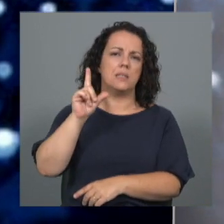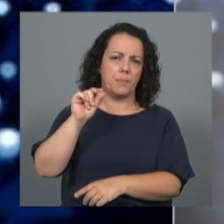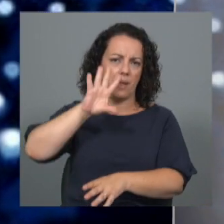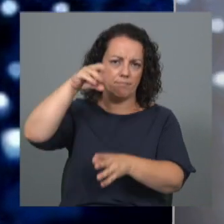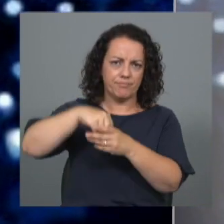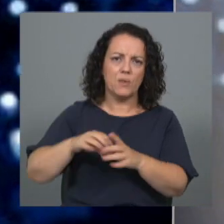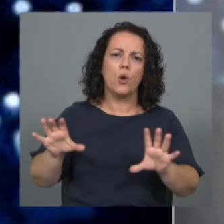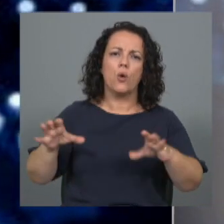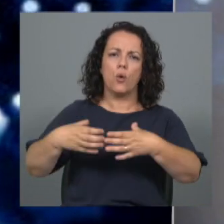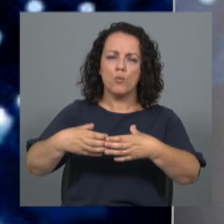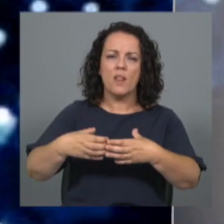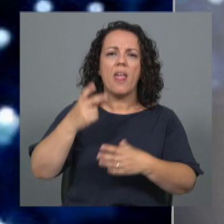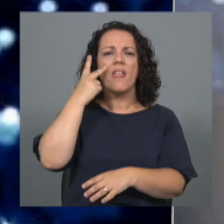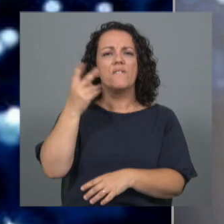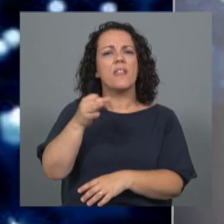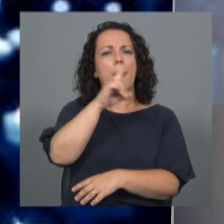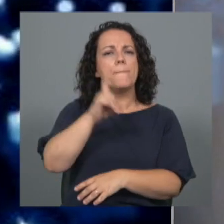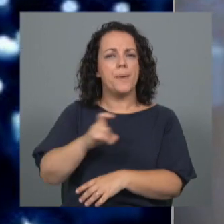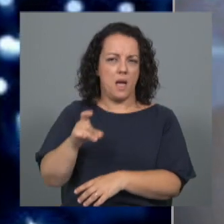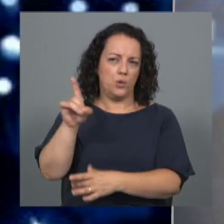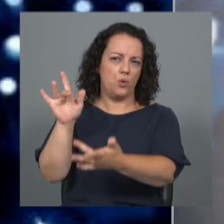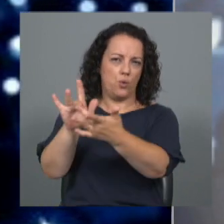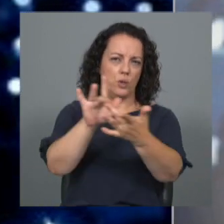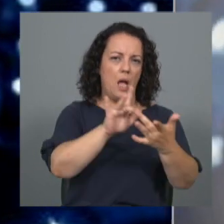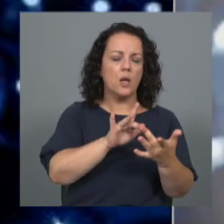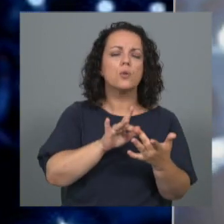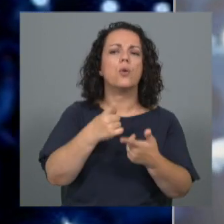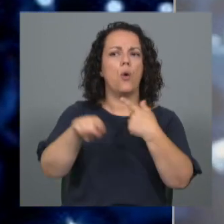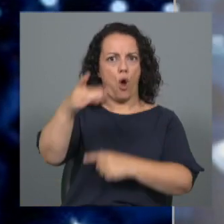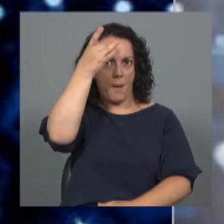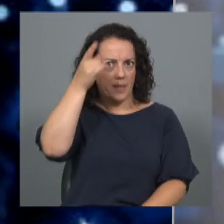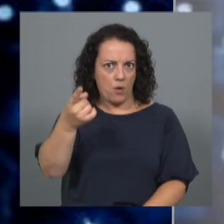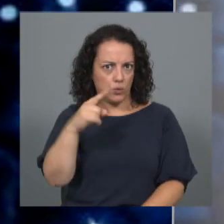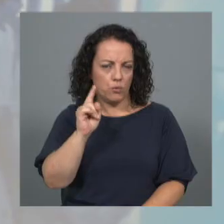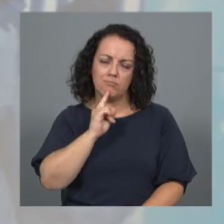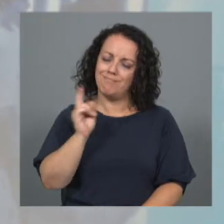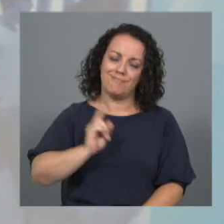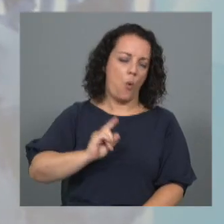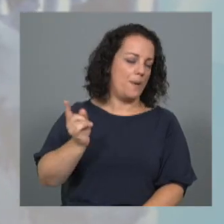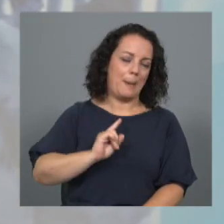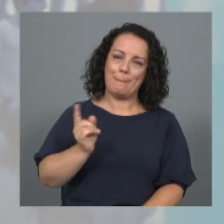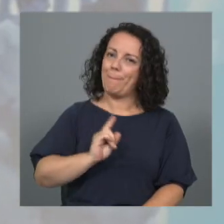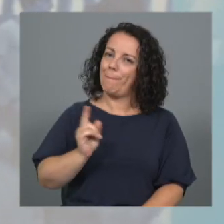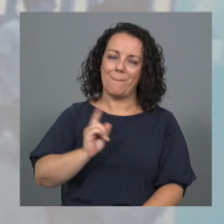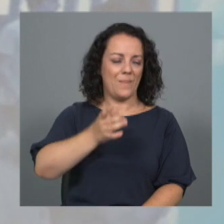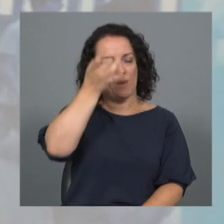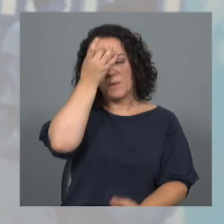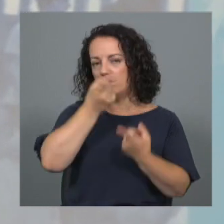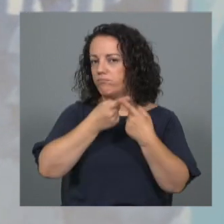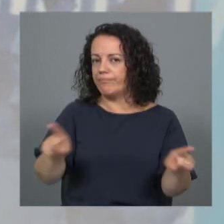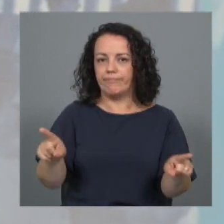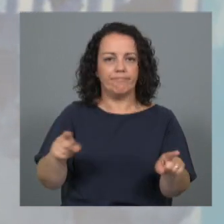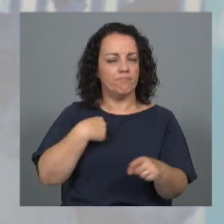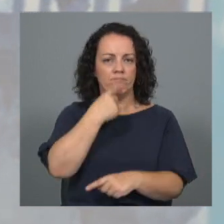muito contacto face a face com estas pessoas. Não partilha desta opinião? De todo. Cada vez mais reforço a convicção